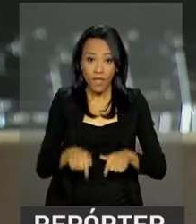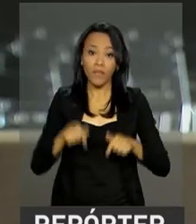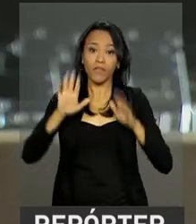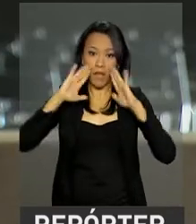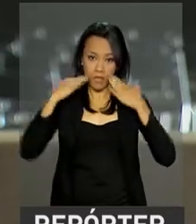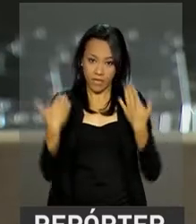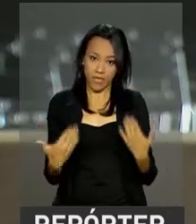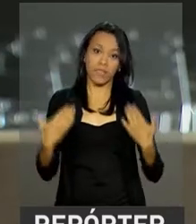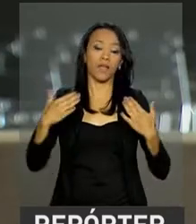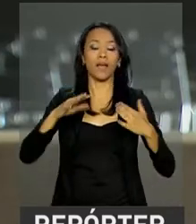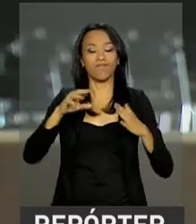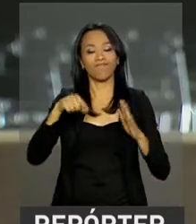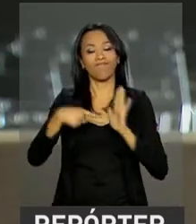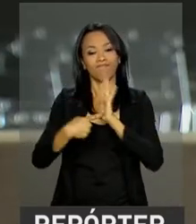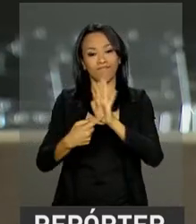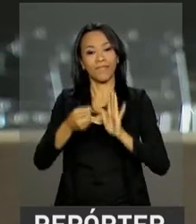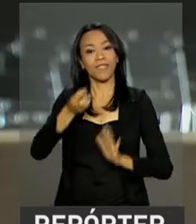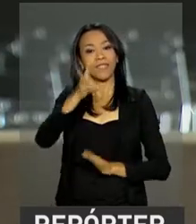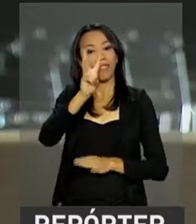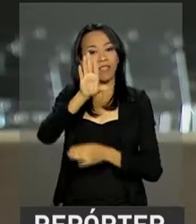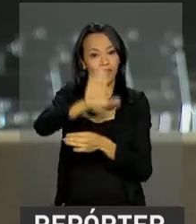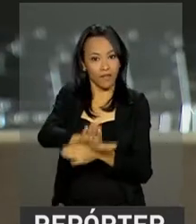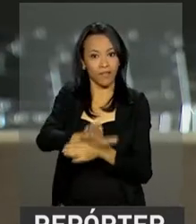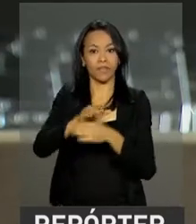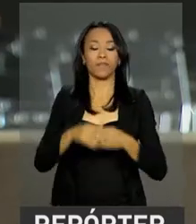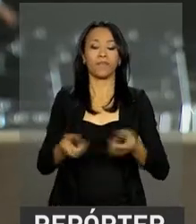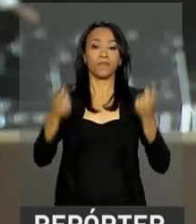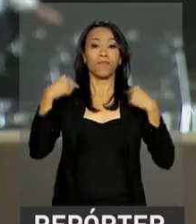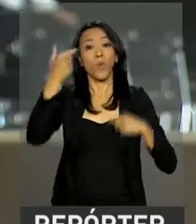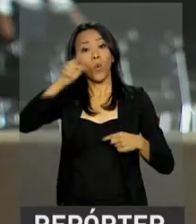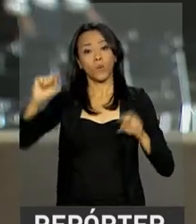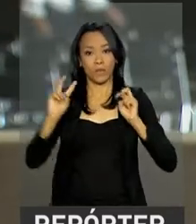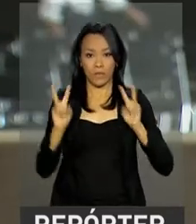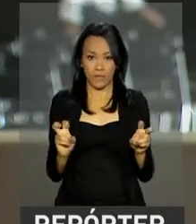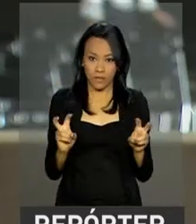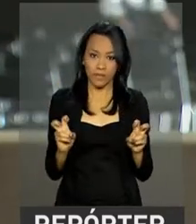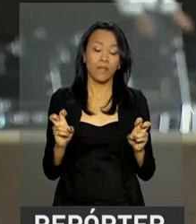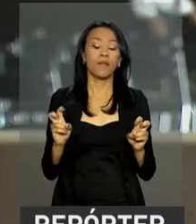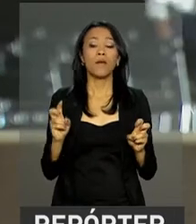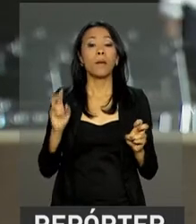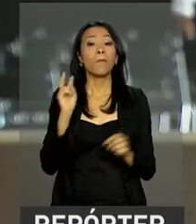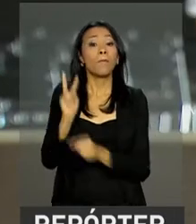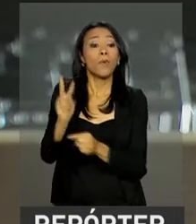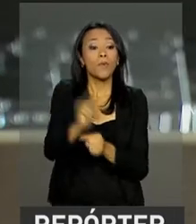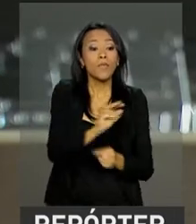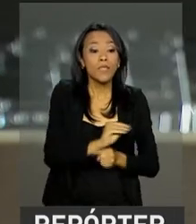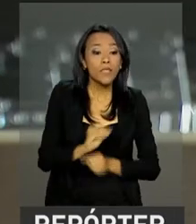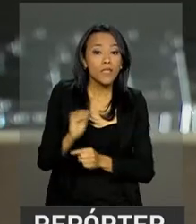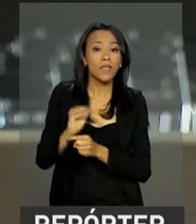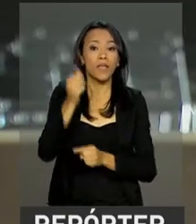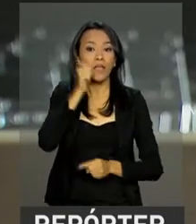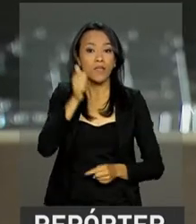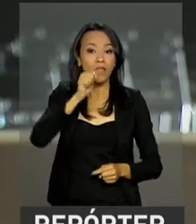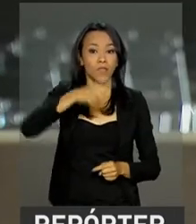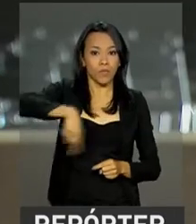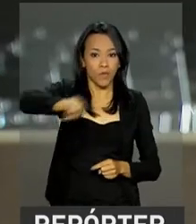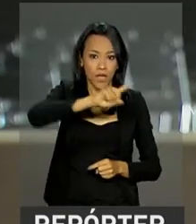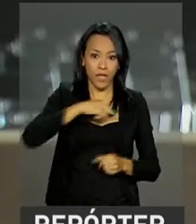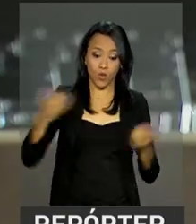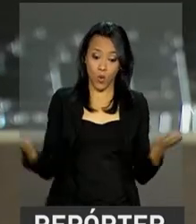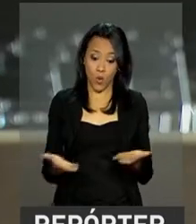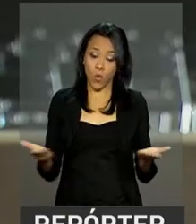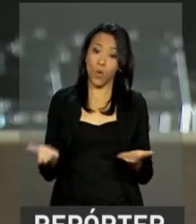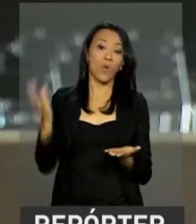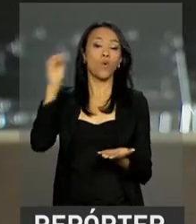vivo a partir das três horas da tarde falando agora sobre proteção às mulheres foi publicado na edição de